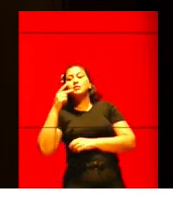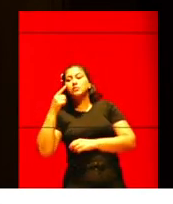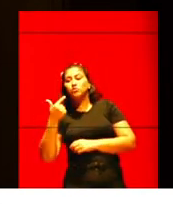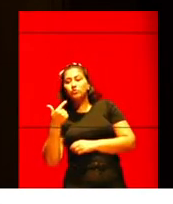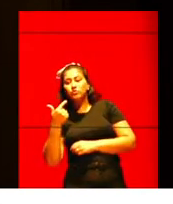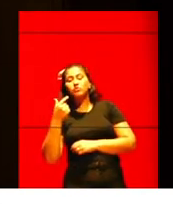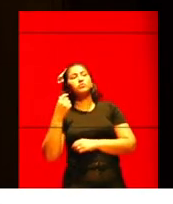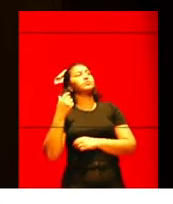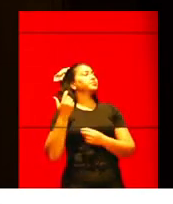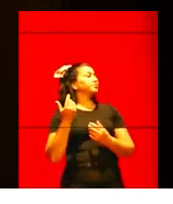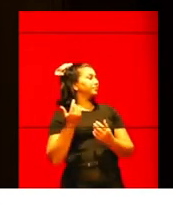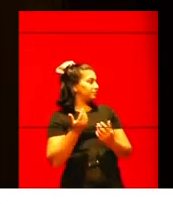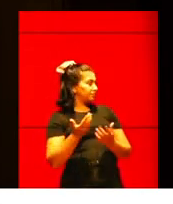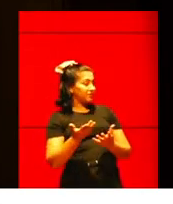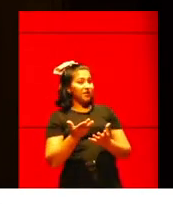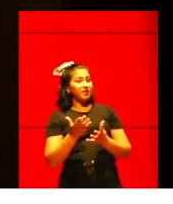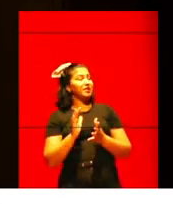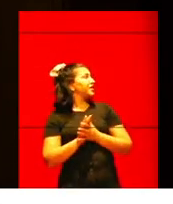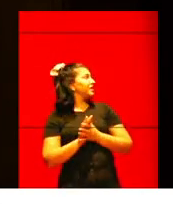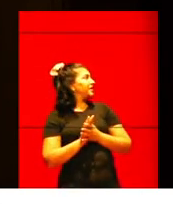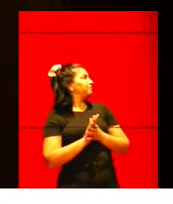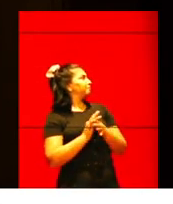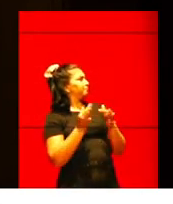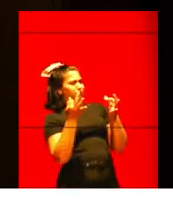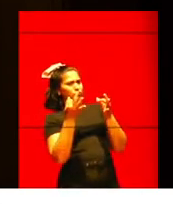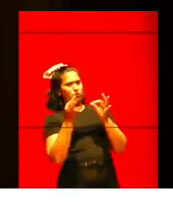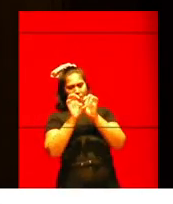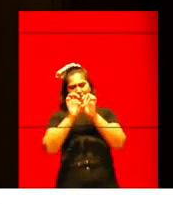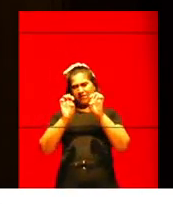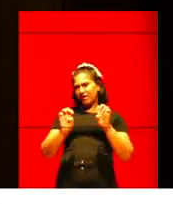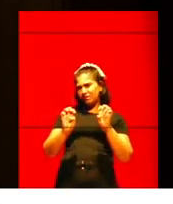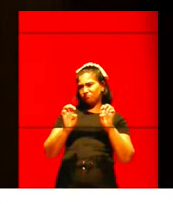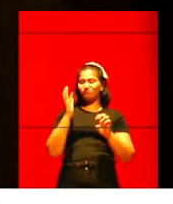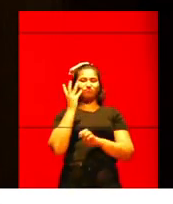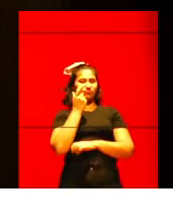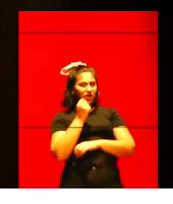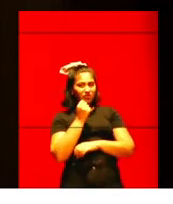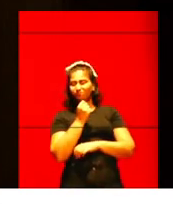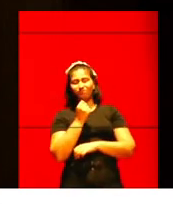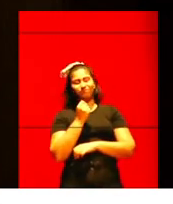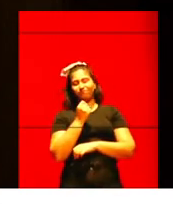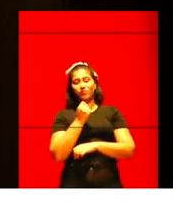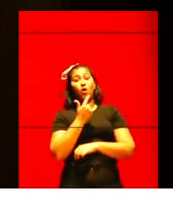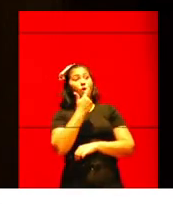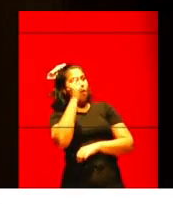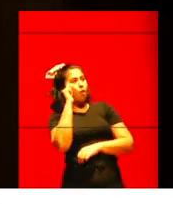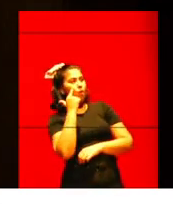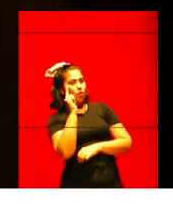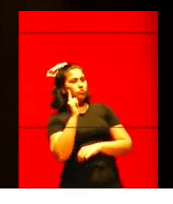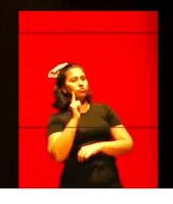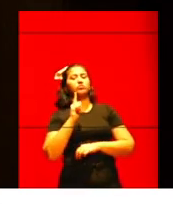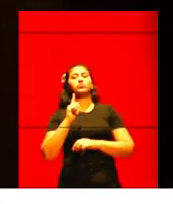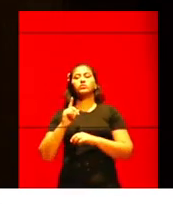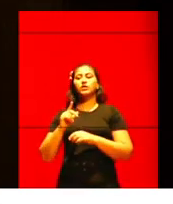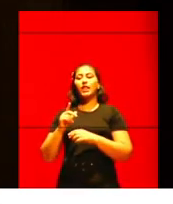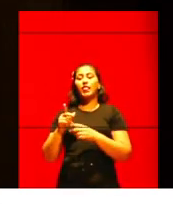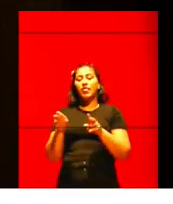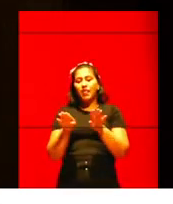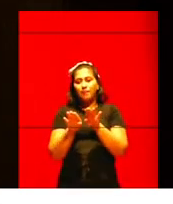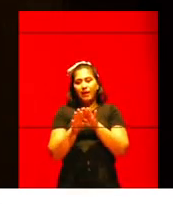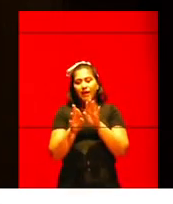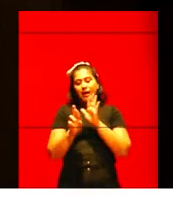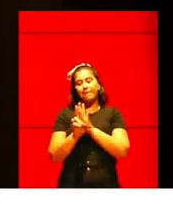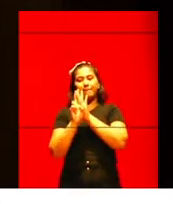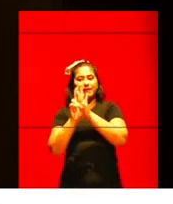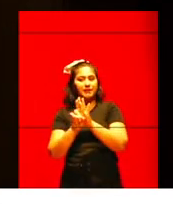Todos seriam. Só que bem bonitinho daquele jeito? Não. Outra tradução ali, né, que é outra maneira de